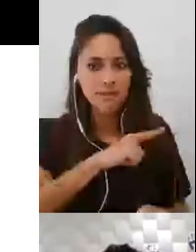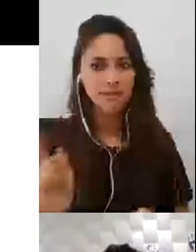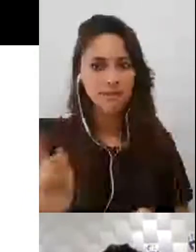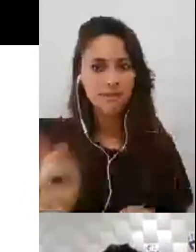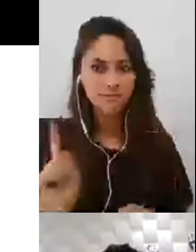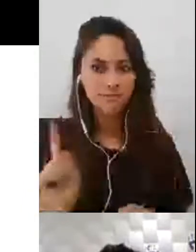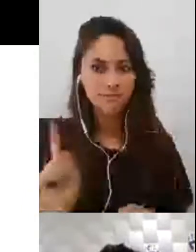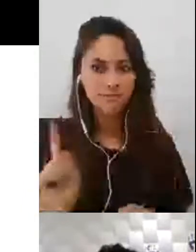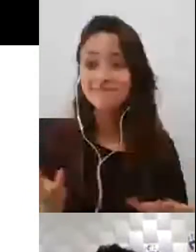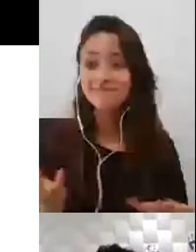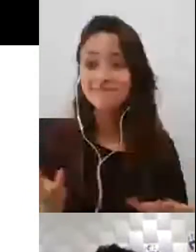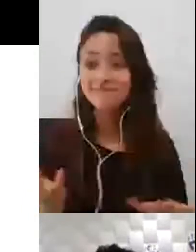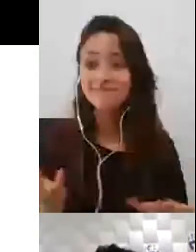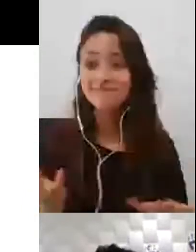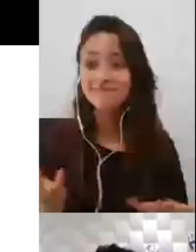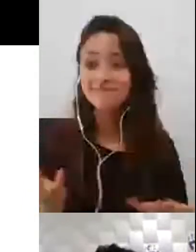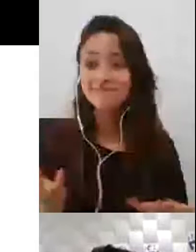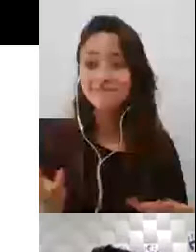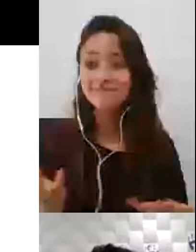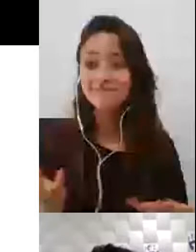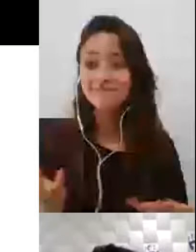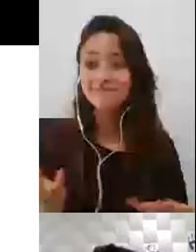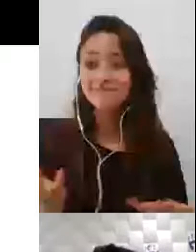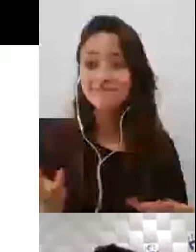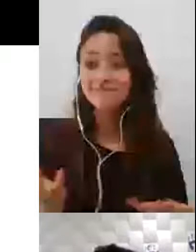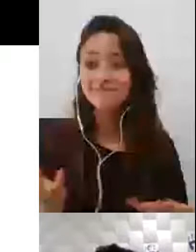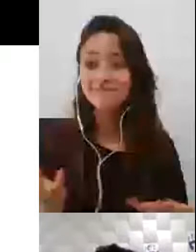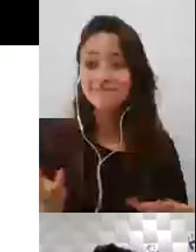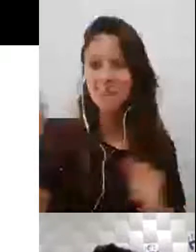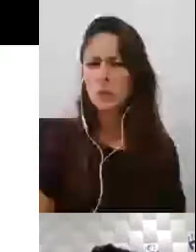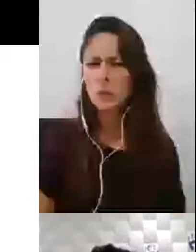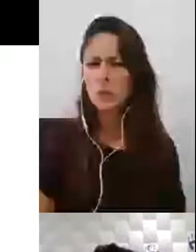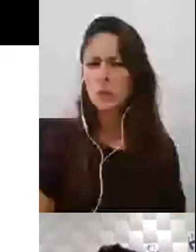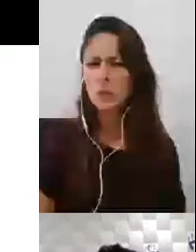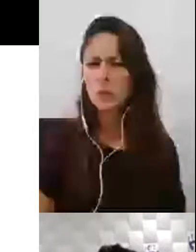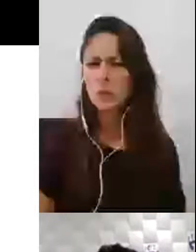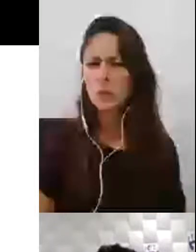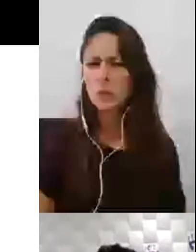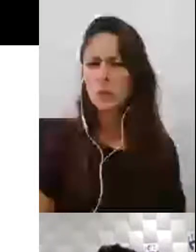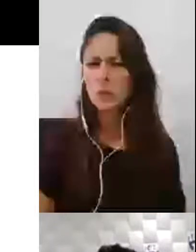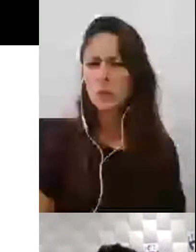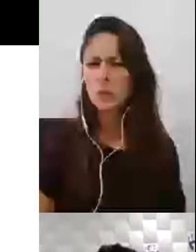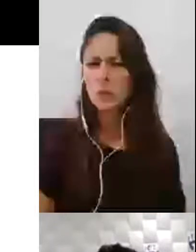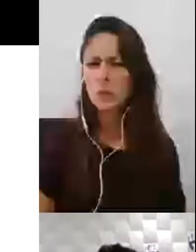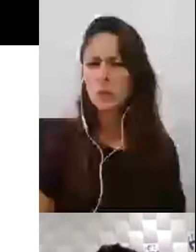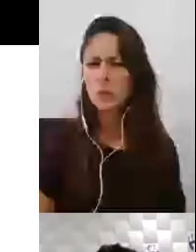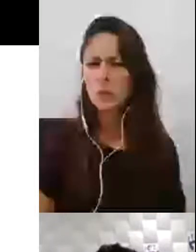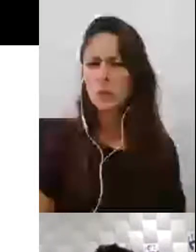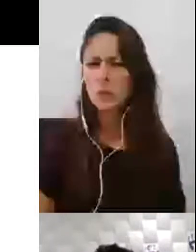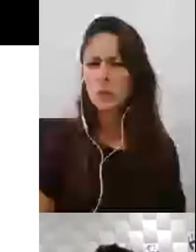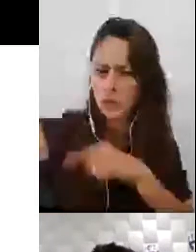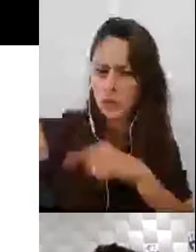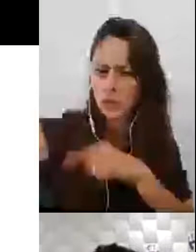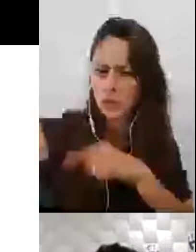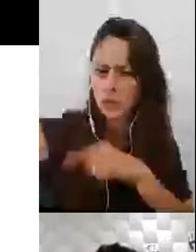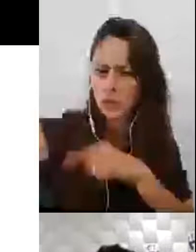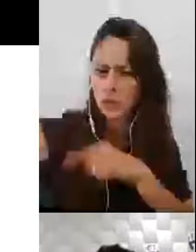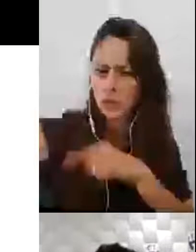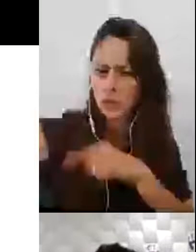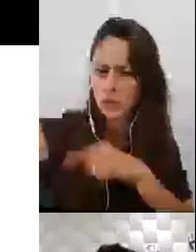transformação. E a indústria 4.0 nada mais é do que você fazer essa conexão desses processos de uma forma